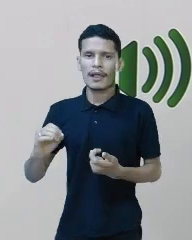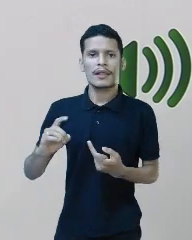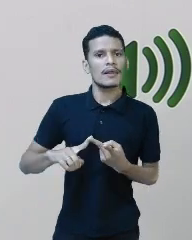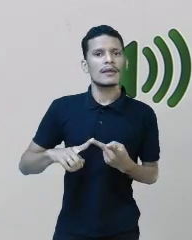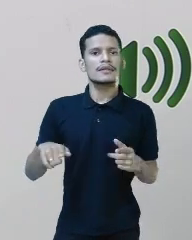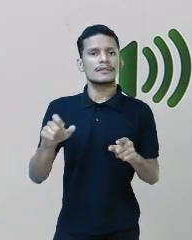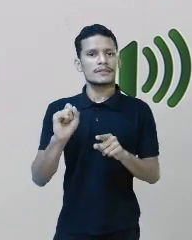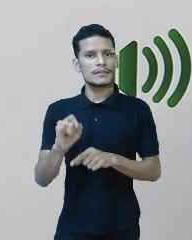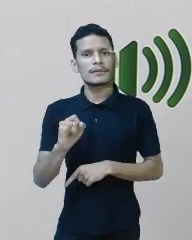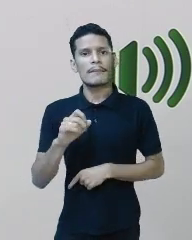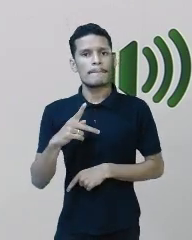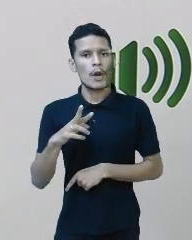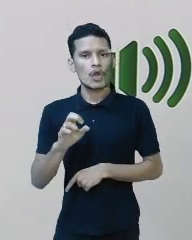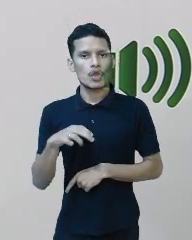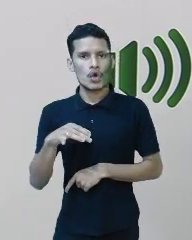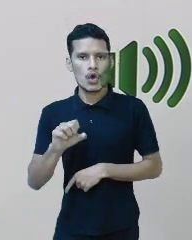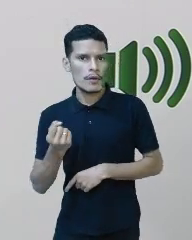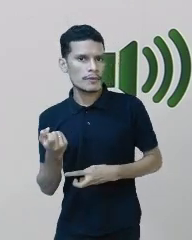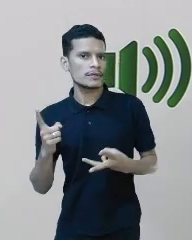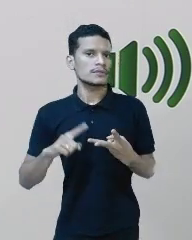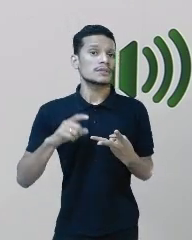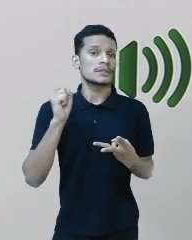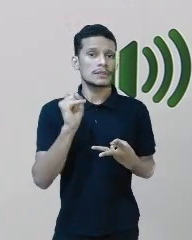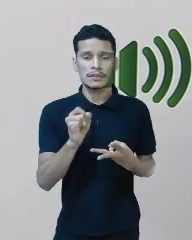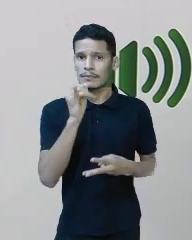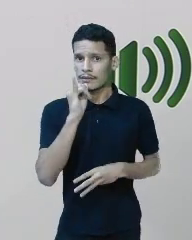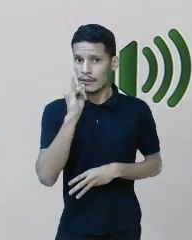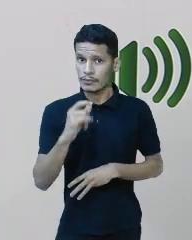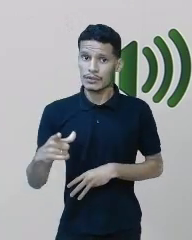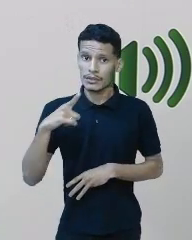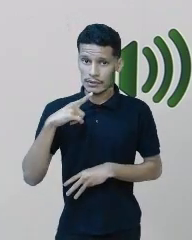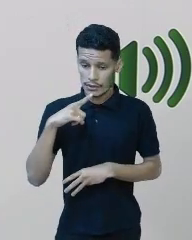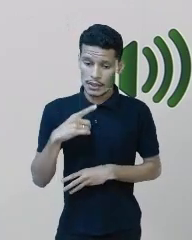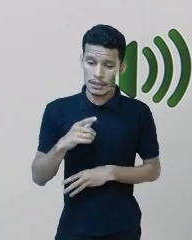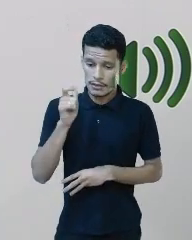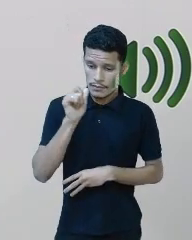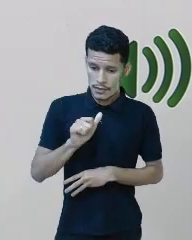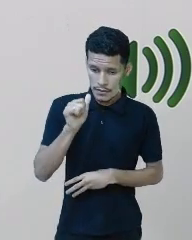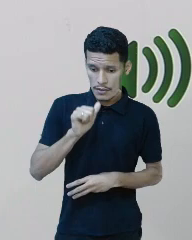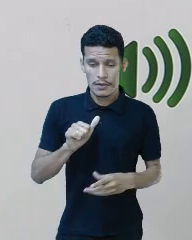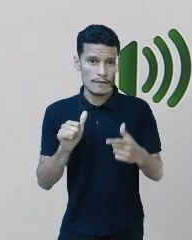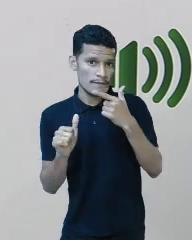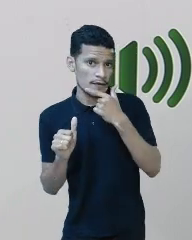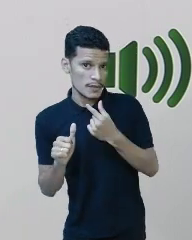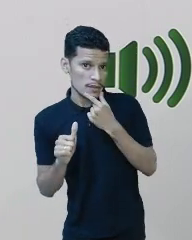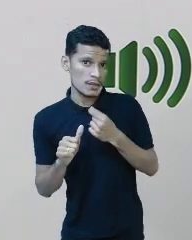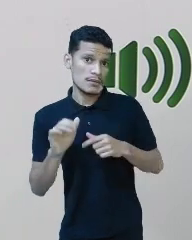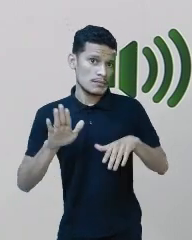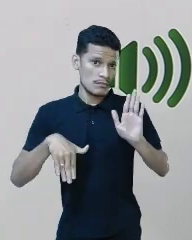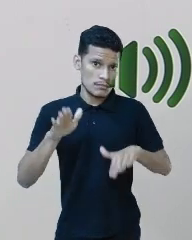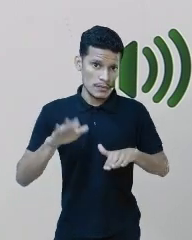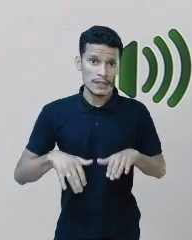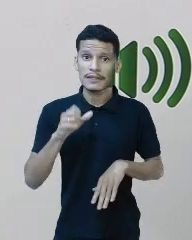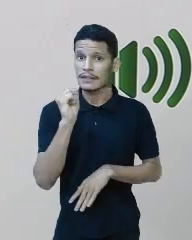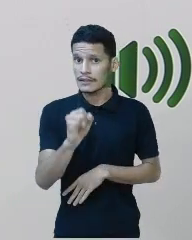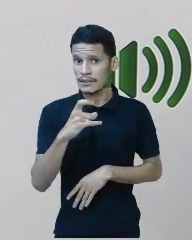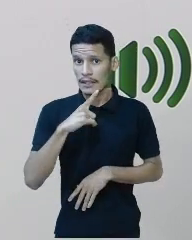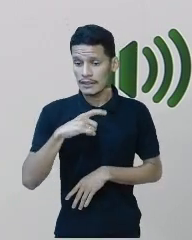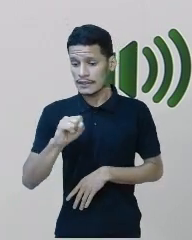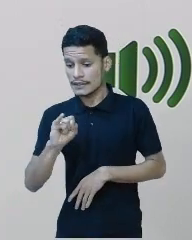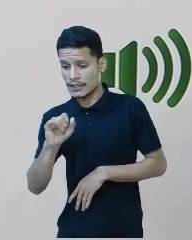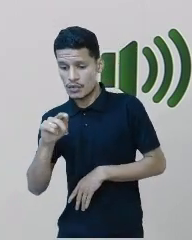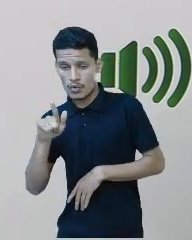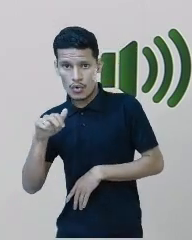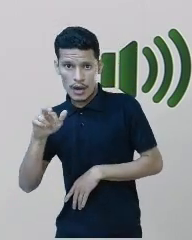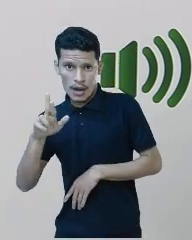que tem pronomes, se ele é um texto que está no masculino ou no feminino, se ele tem singular ou